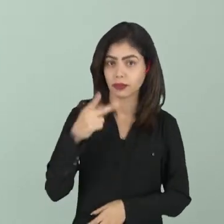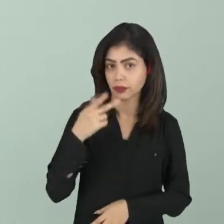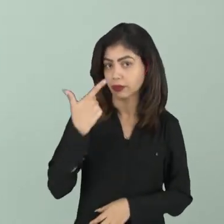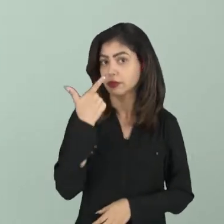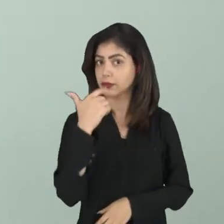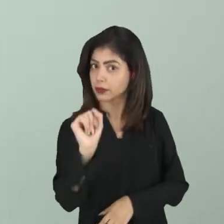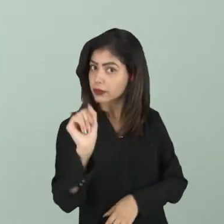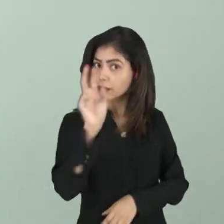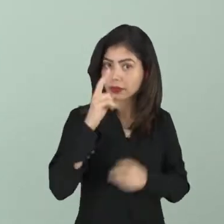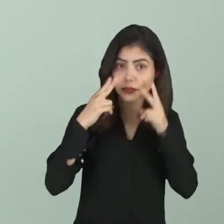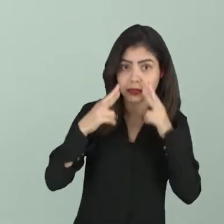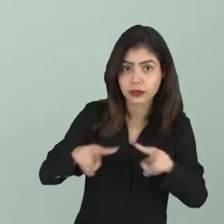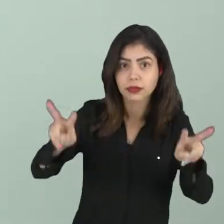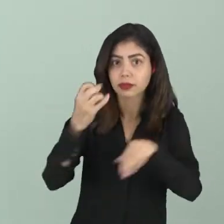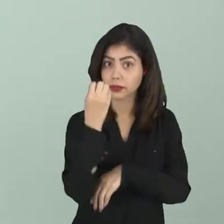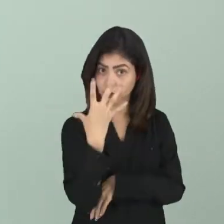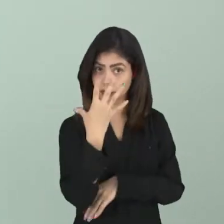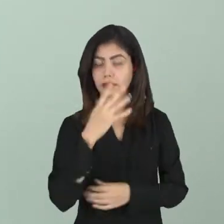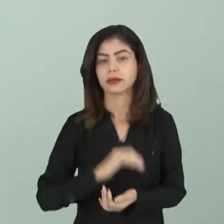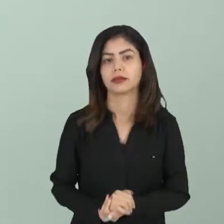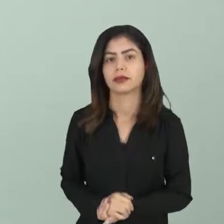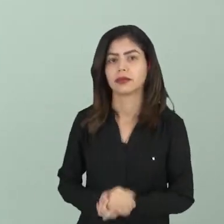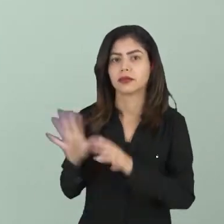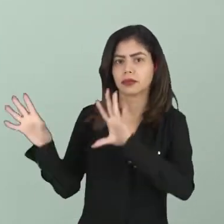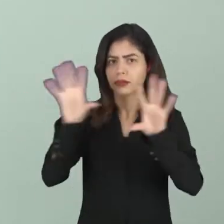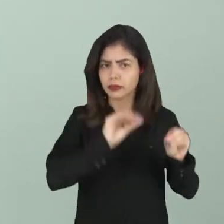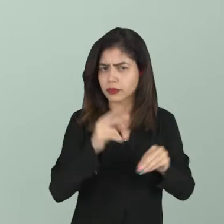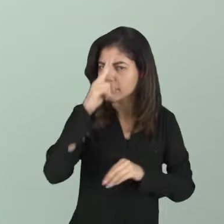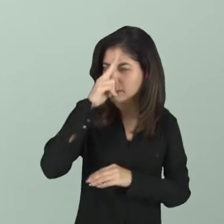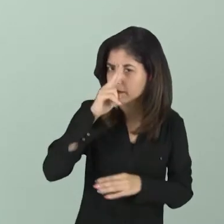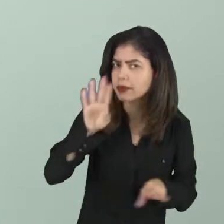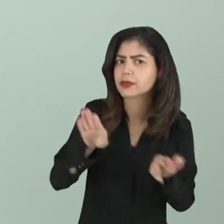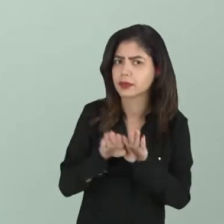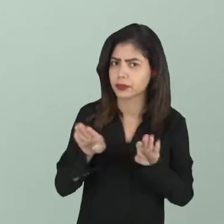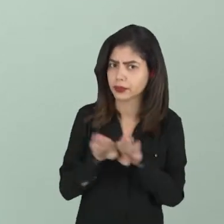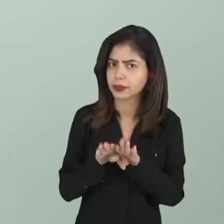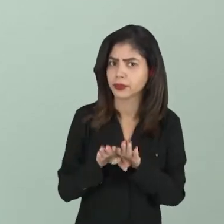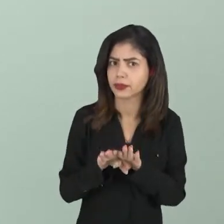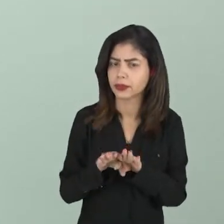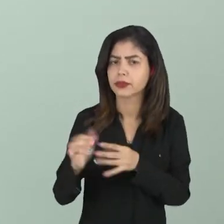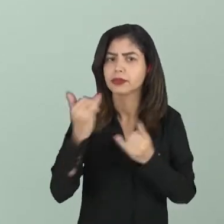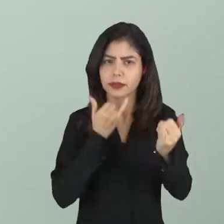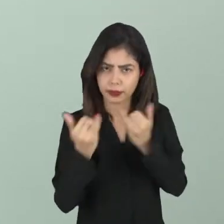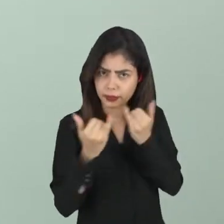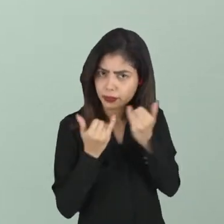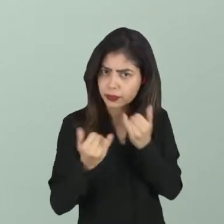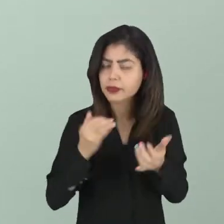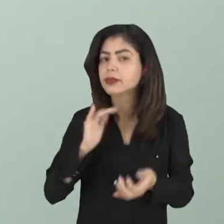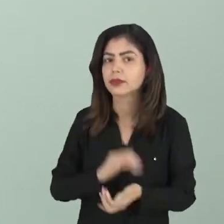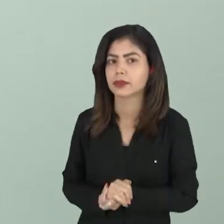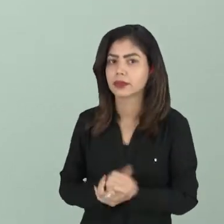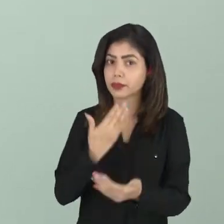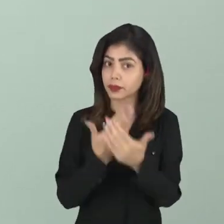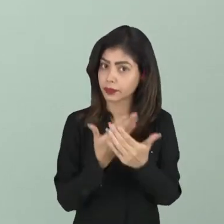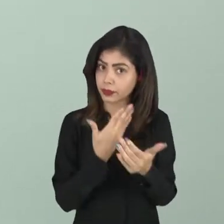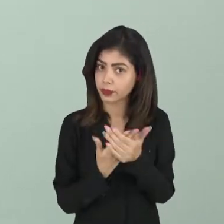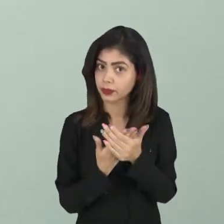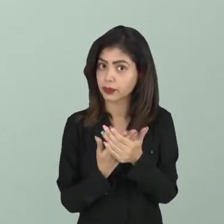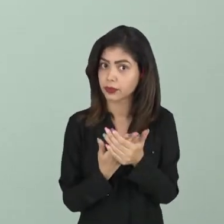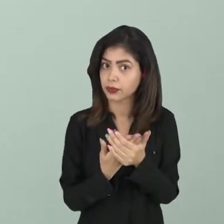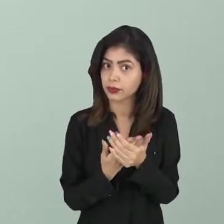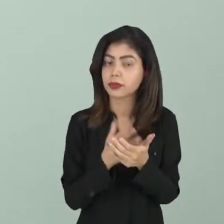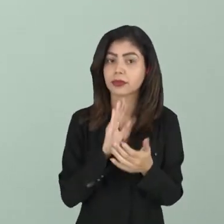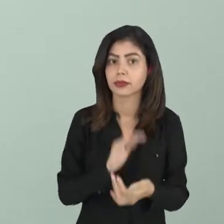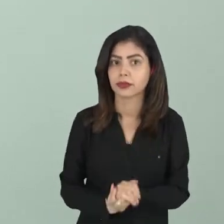a linguagem visual fotográfica. Vocês devem lembrar também que eu os informei que estas aulas, elas